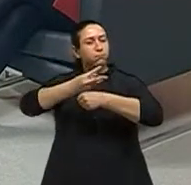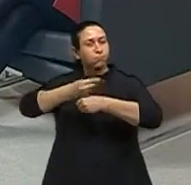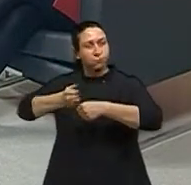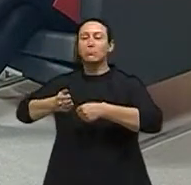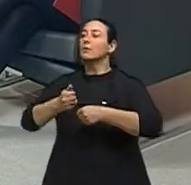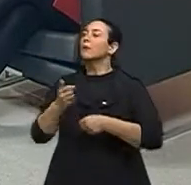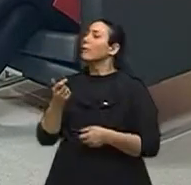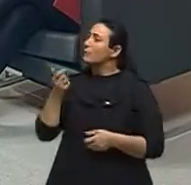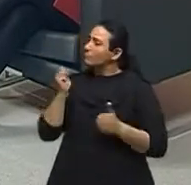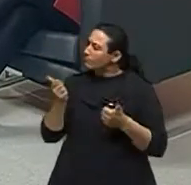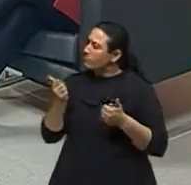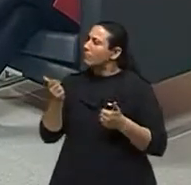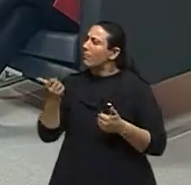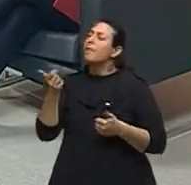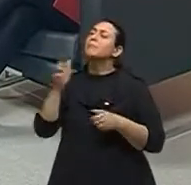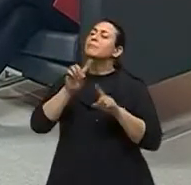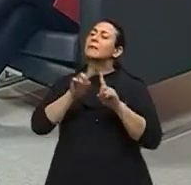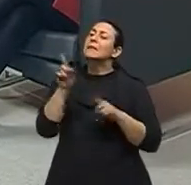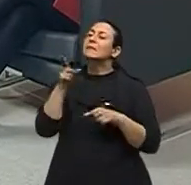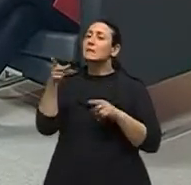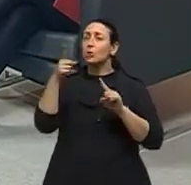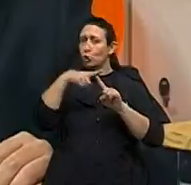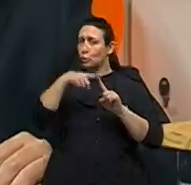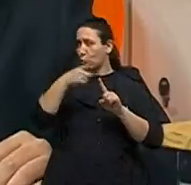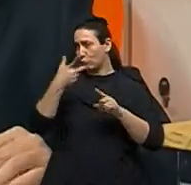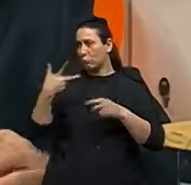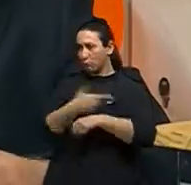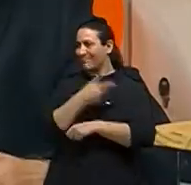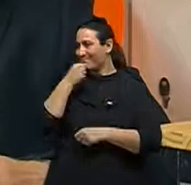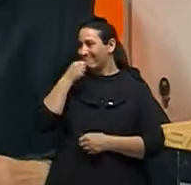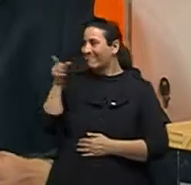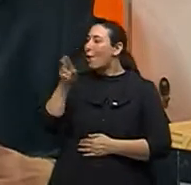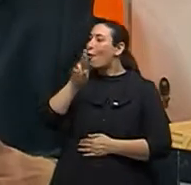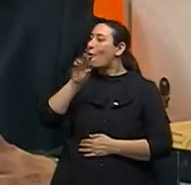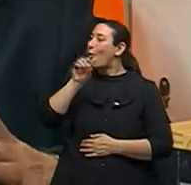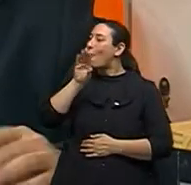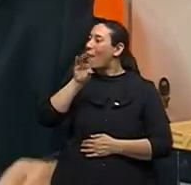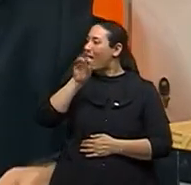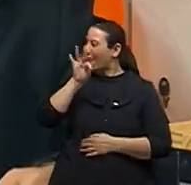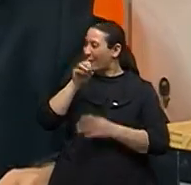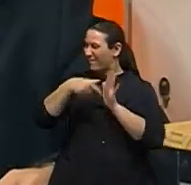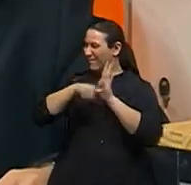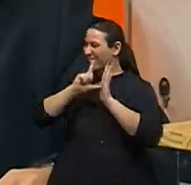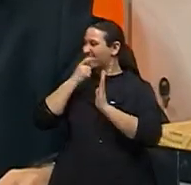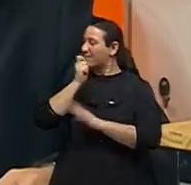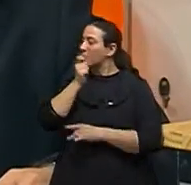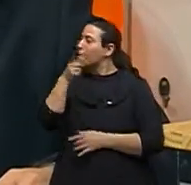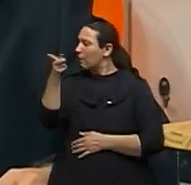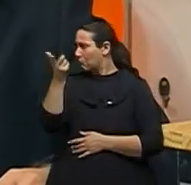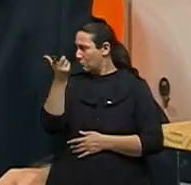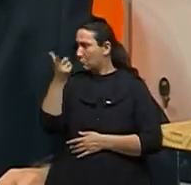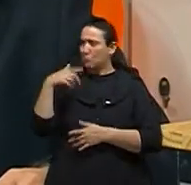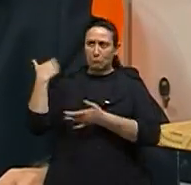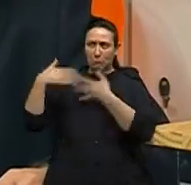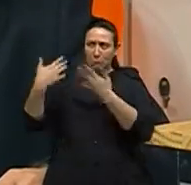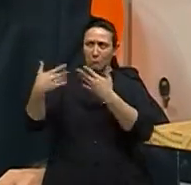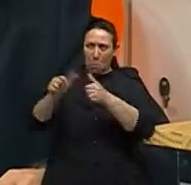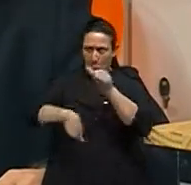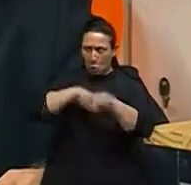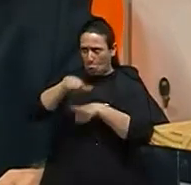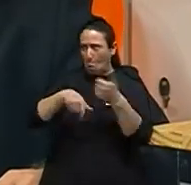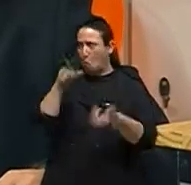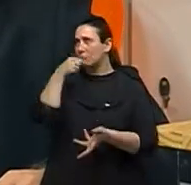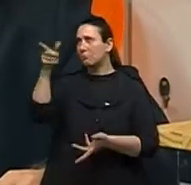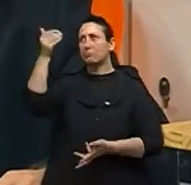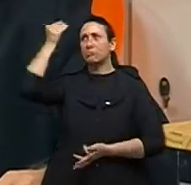mudou do tempo do Roberto para cá bom o que acontece e no tempo do Roberto 80 e poucos geralmente a incisão que